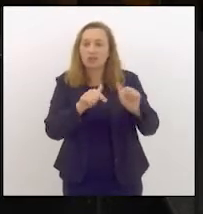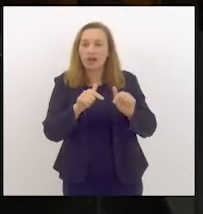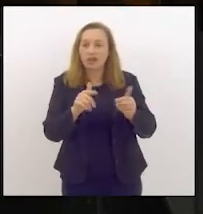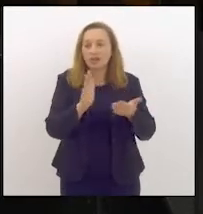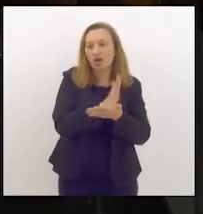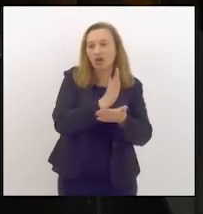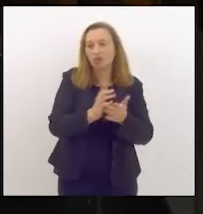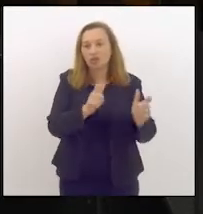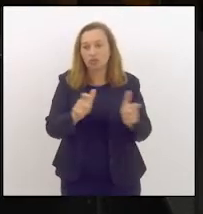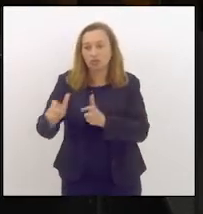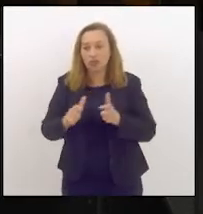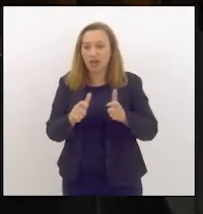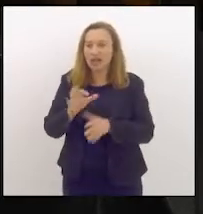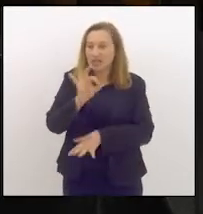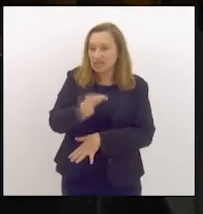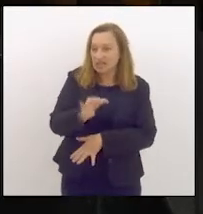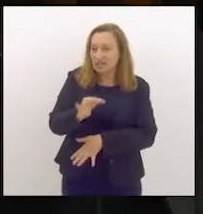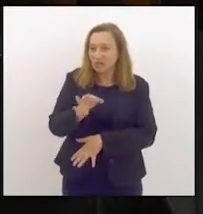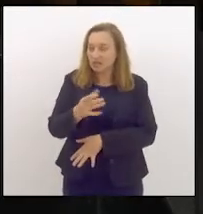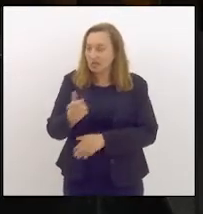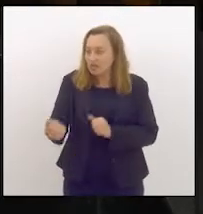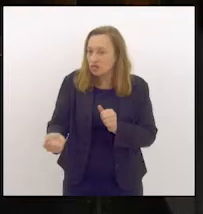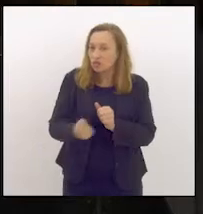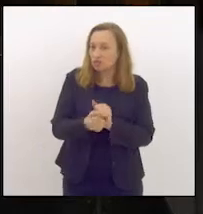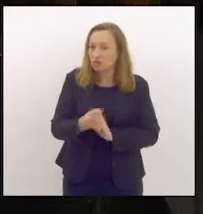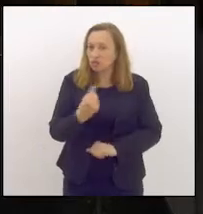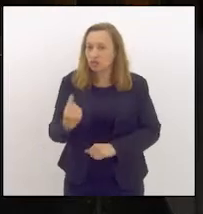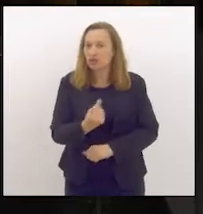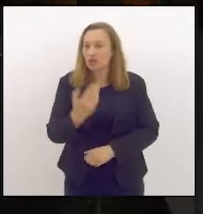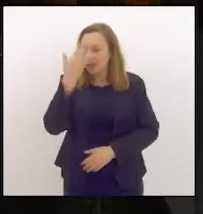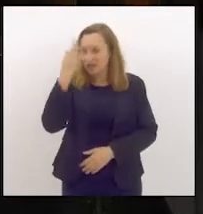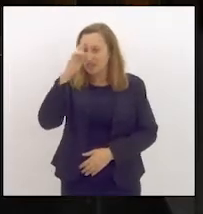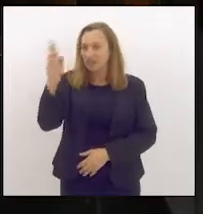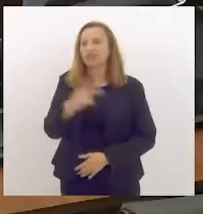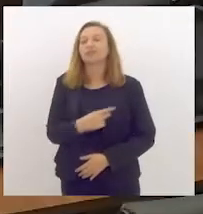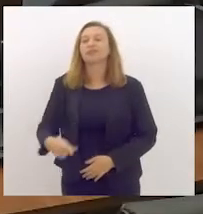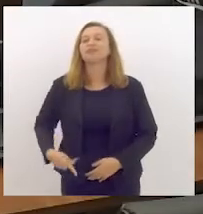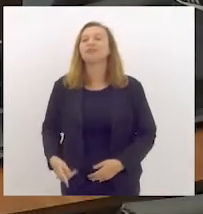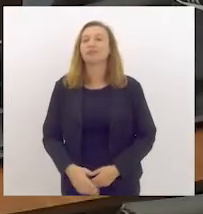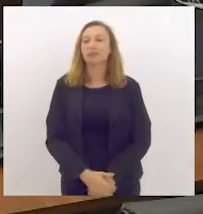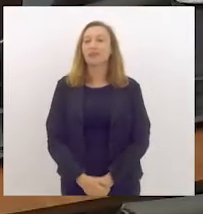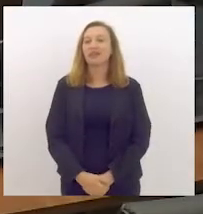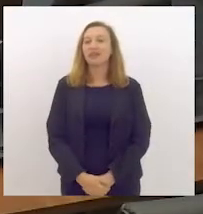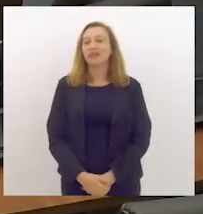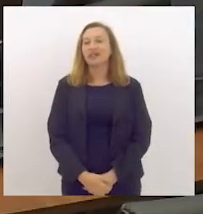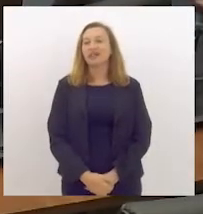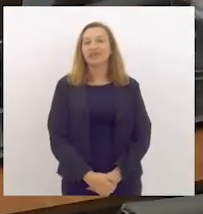certamente não estará o nosso convívio Muito obrigado seu presidente